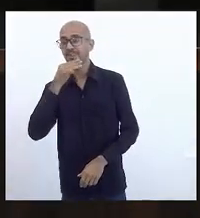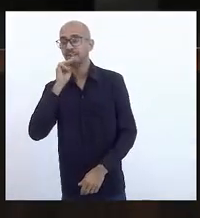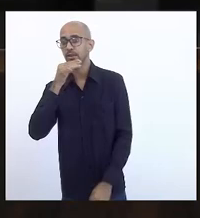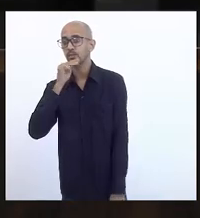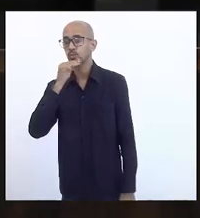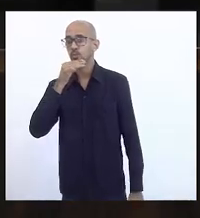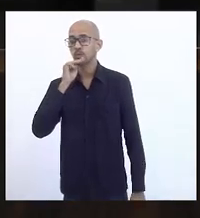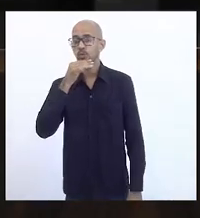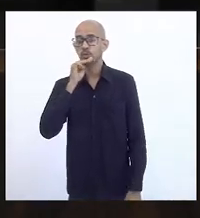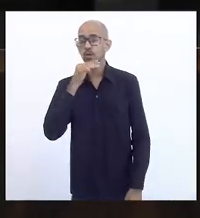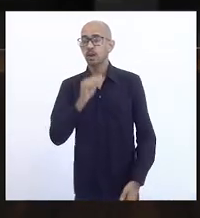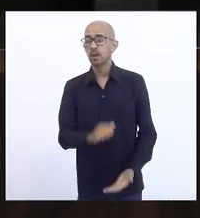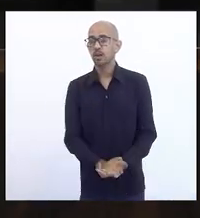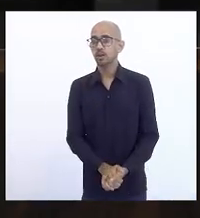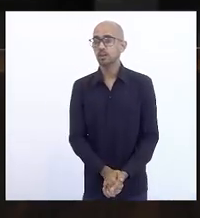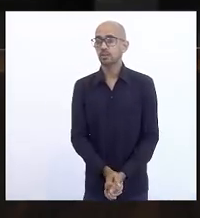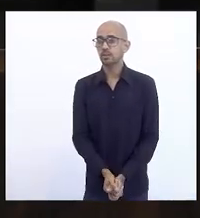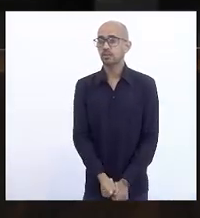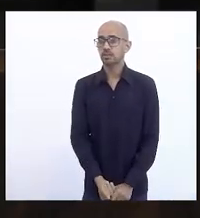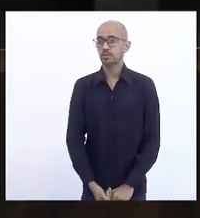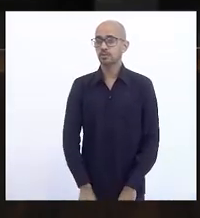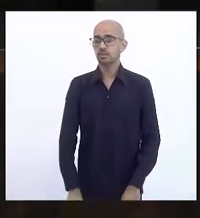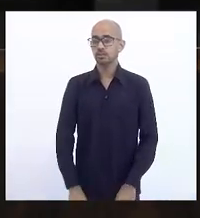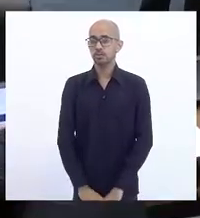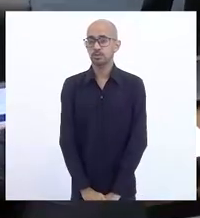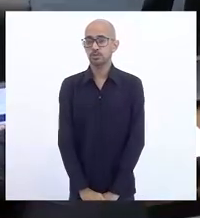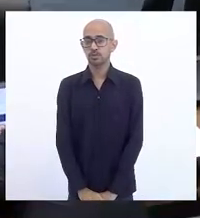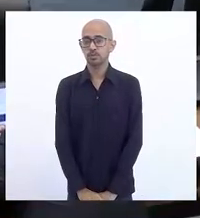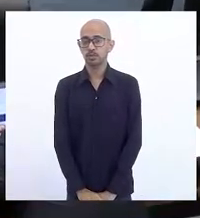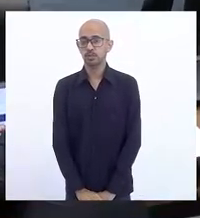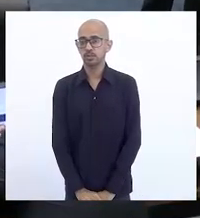Deputado Chiquinho da Mangueira, meu irmão.